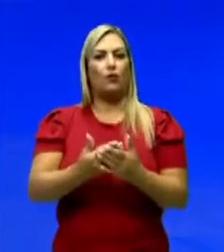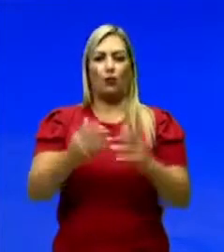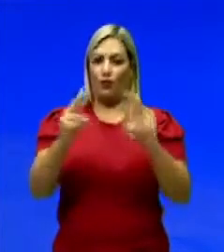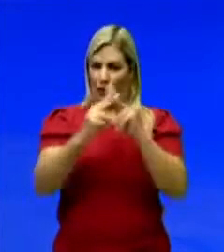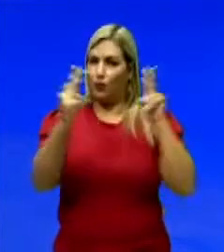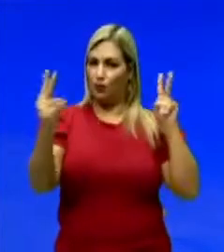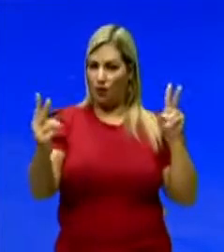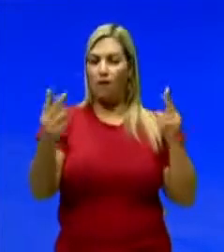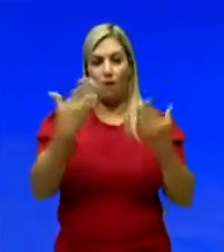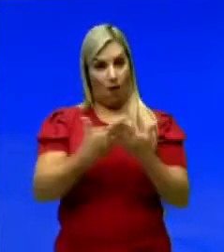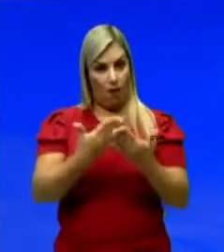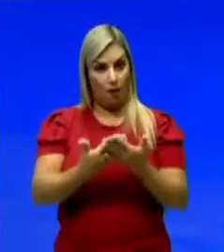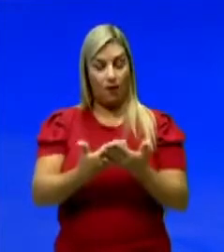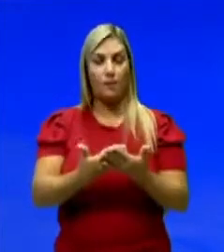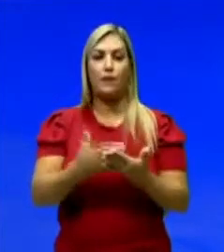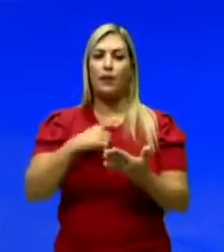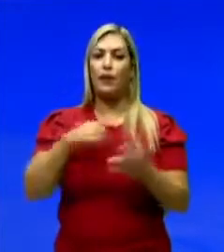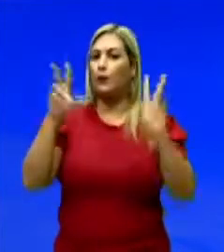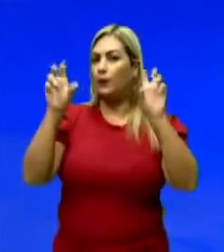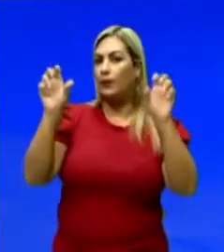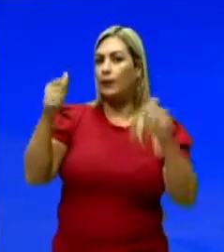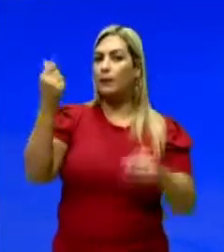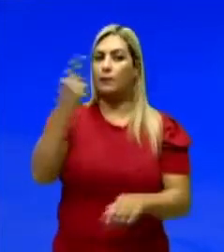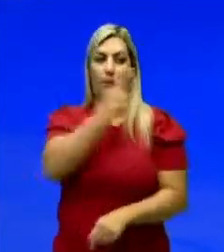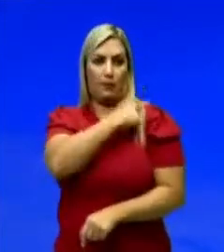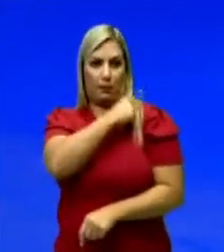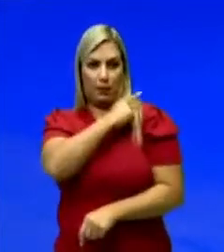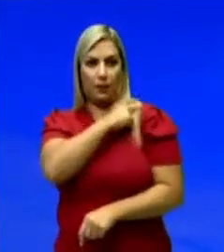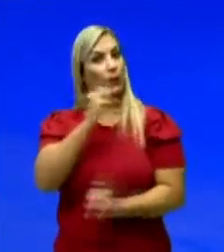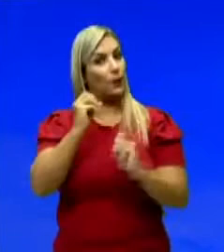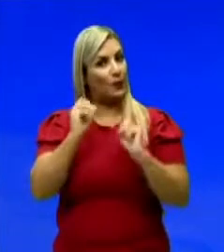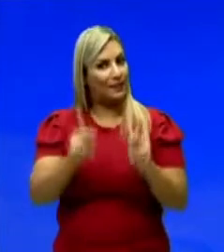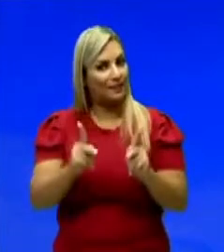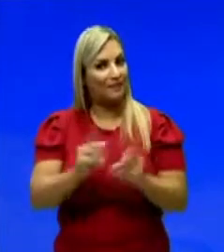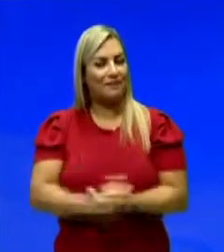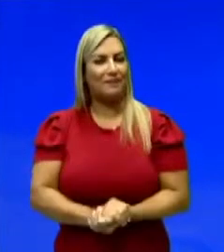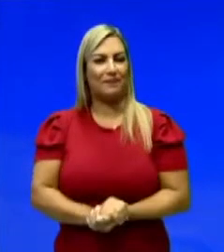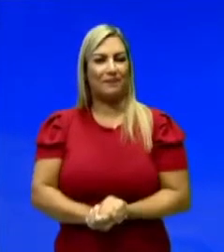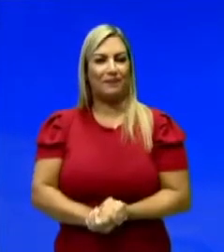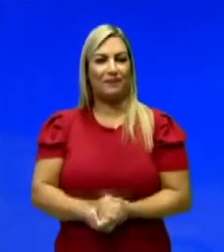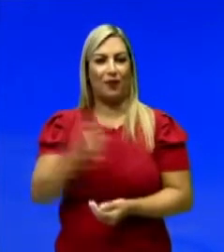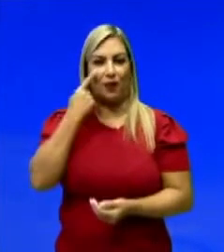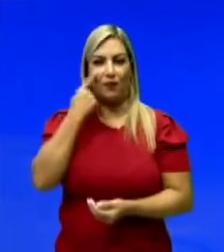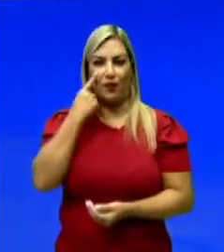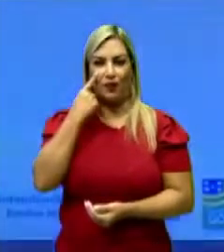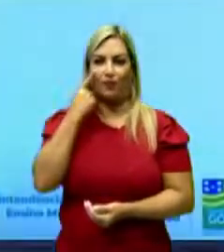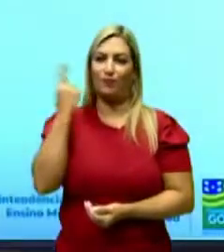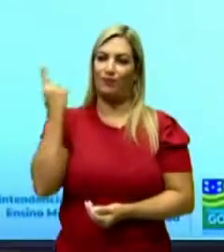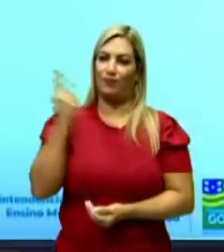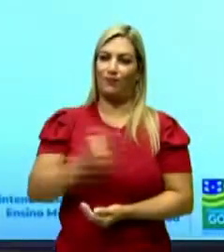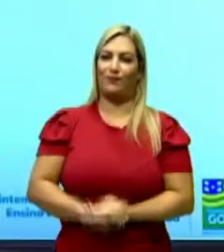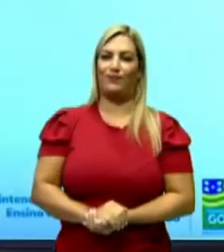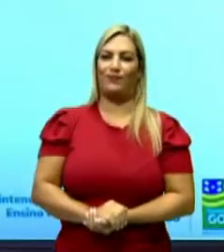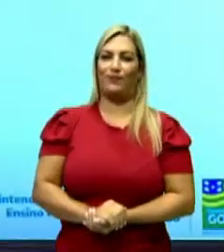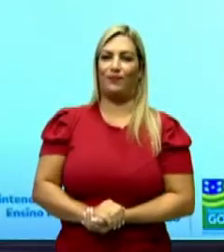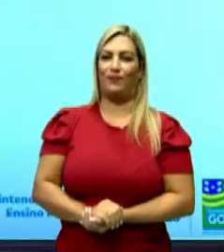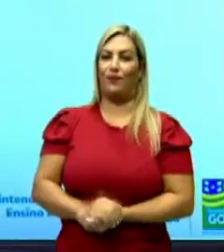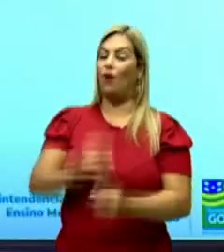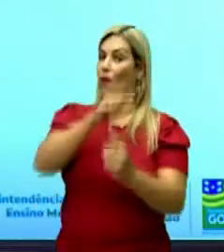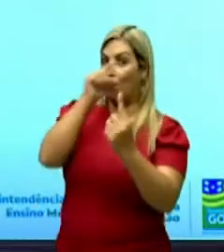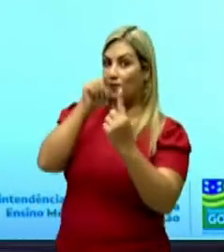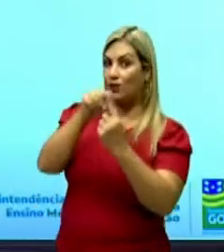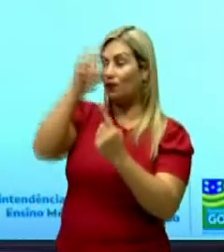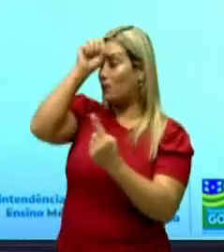então eu trouxe esse tema para aula de hoje para primeira série tá bom veja põe na tela para mim a nossa expectativa de aprendizagem